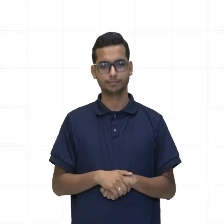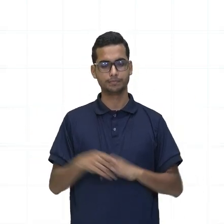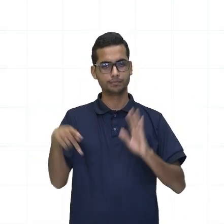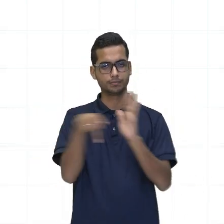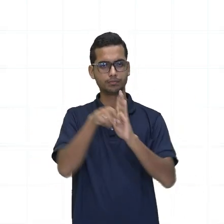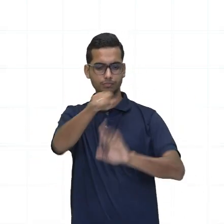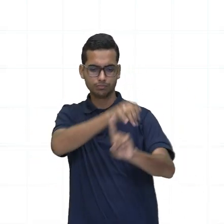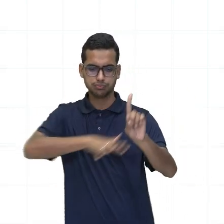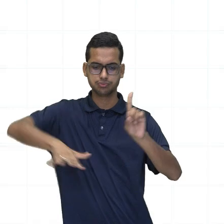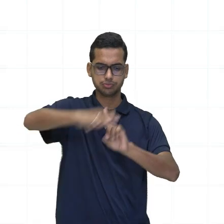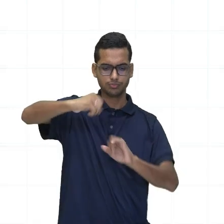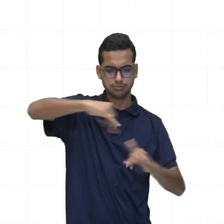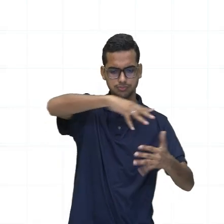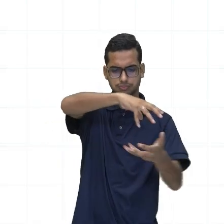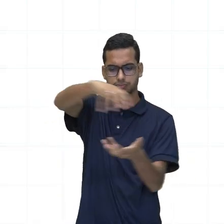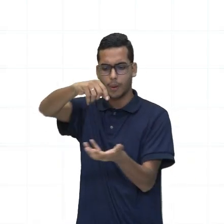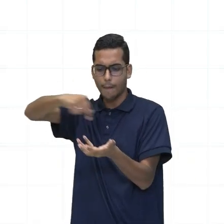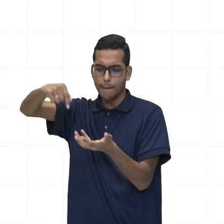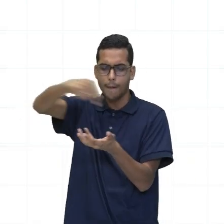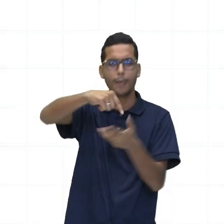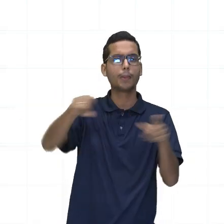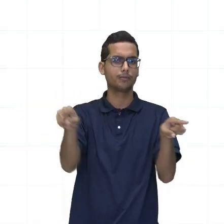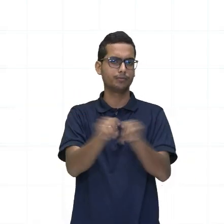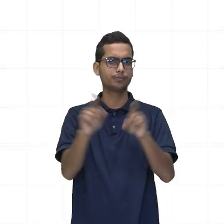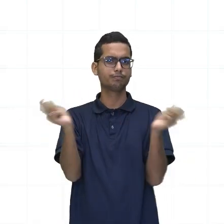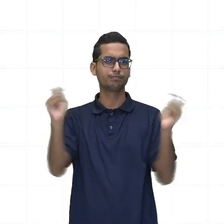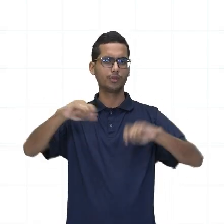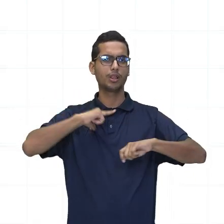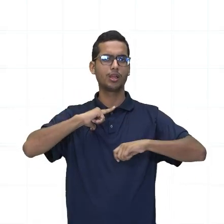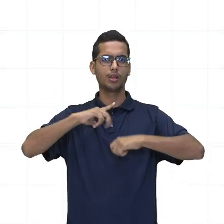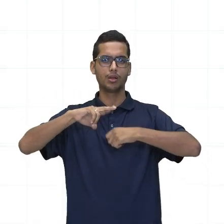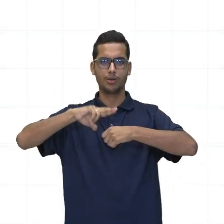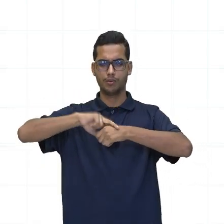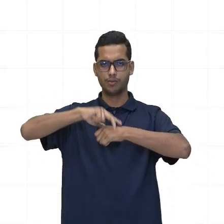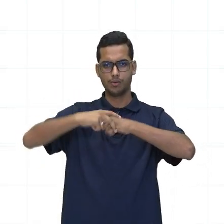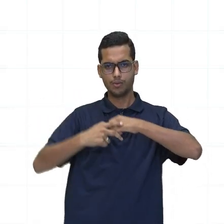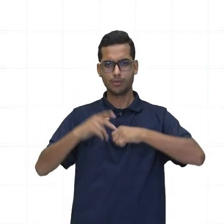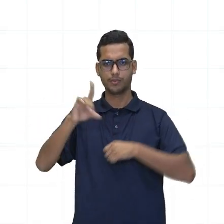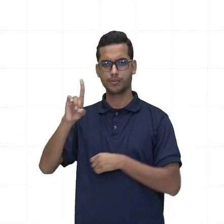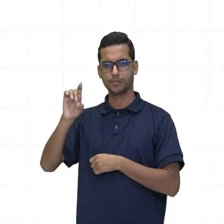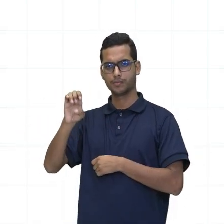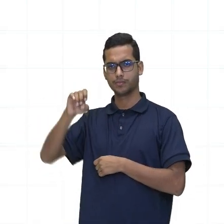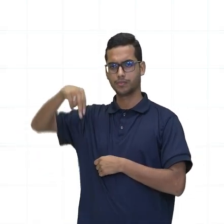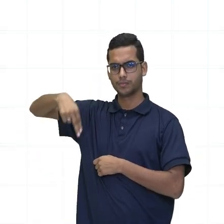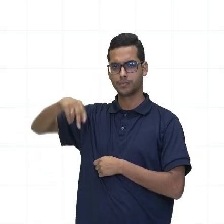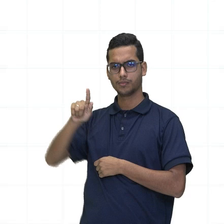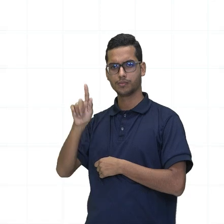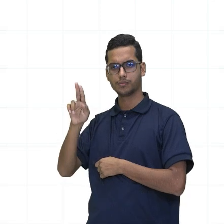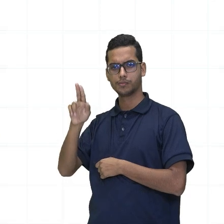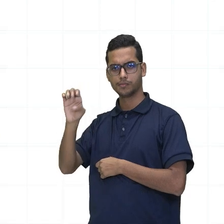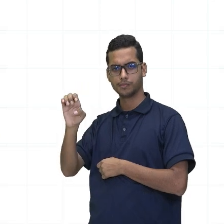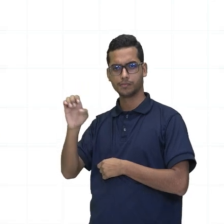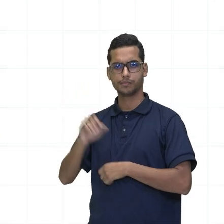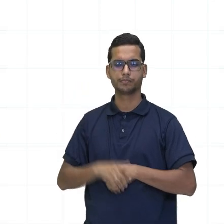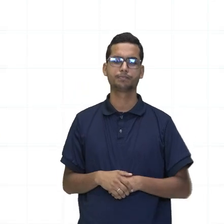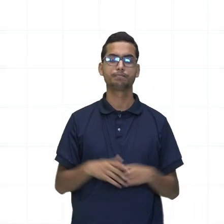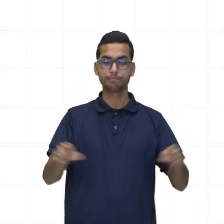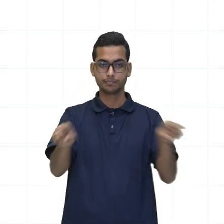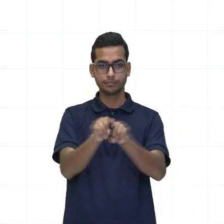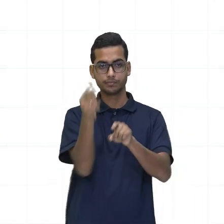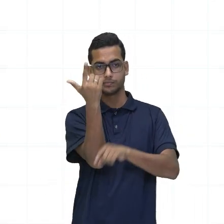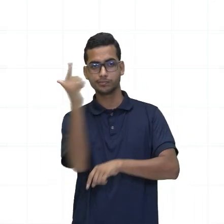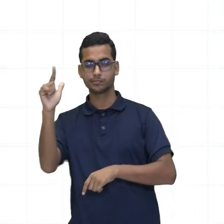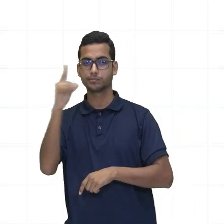redor do mundo, certo? Bom, a gente vê ainda que temos outras doenças, como por exemplo, a malária,